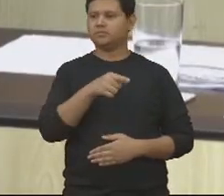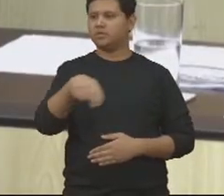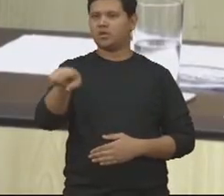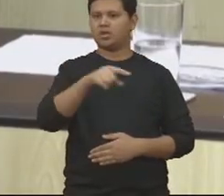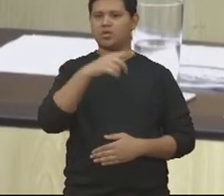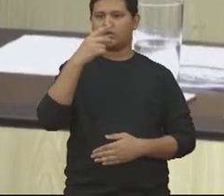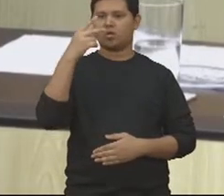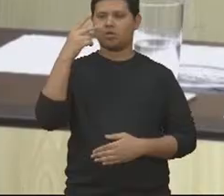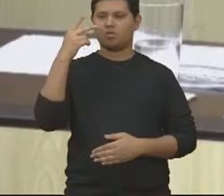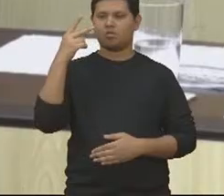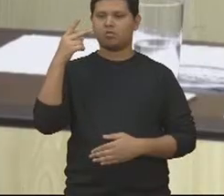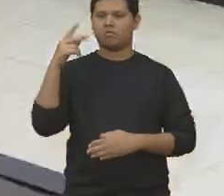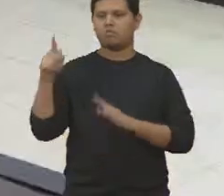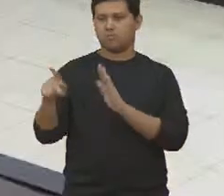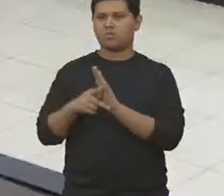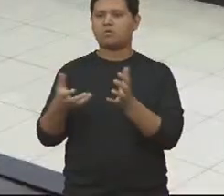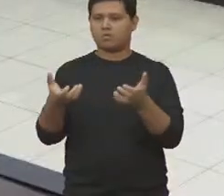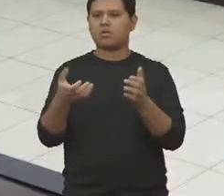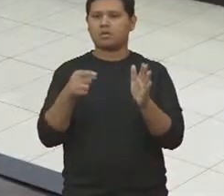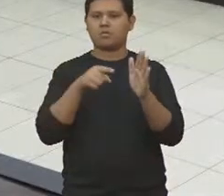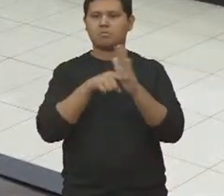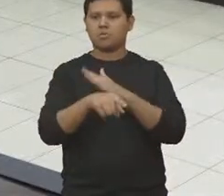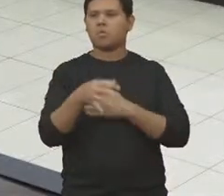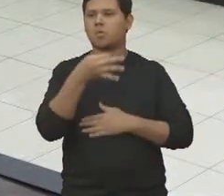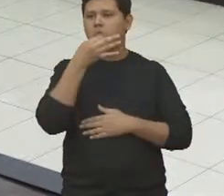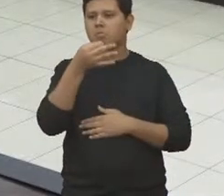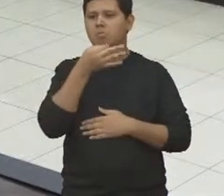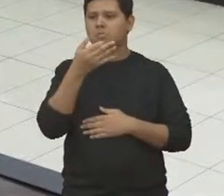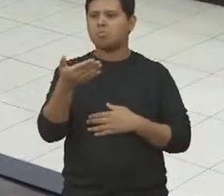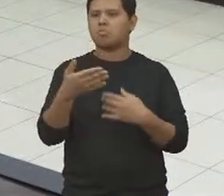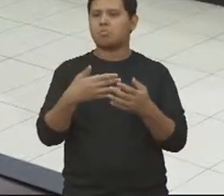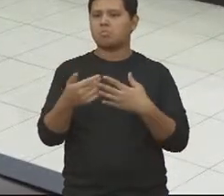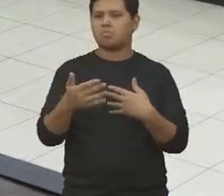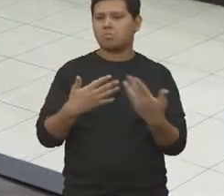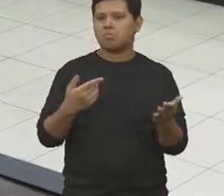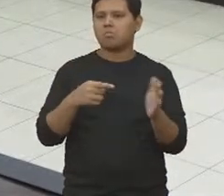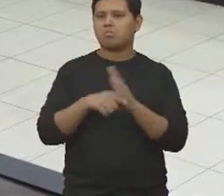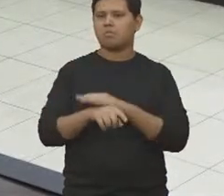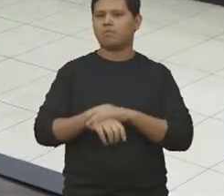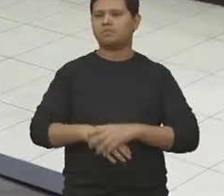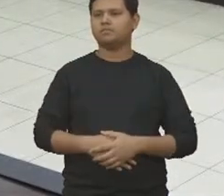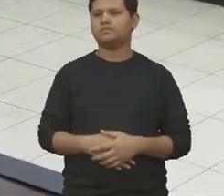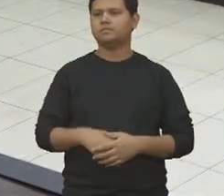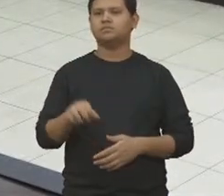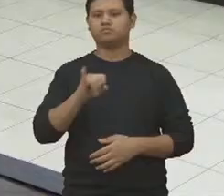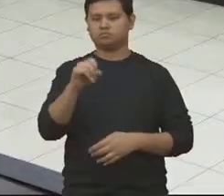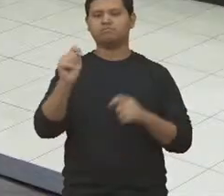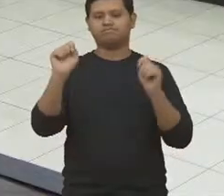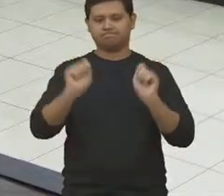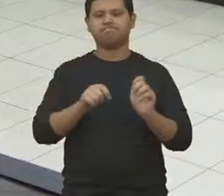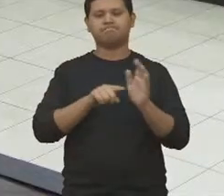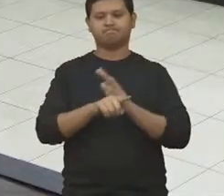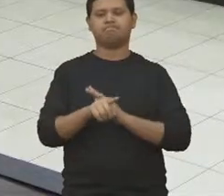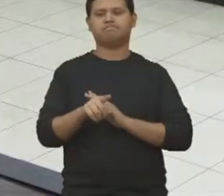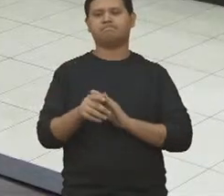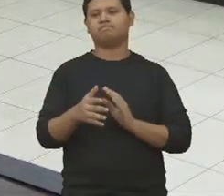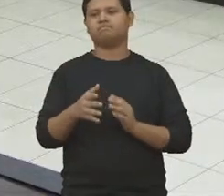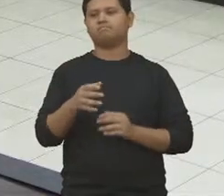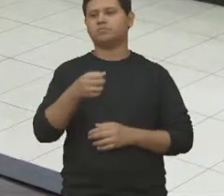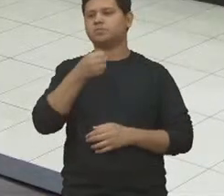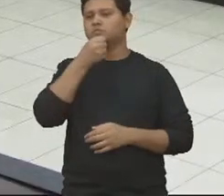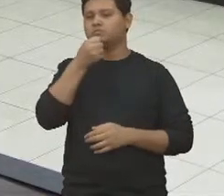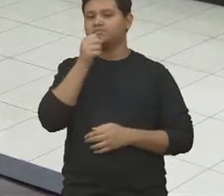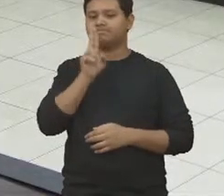público presente? Alguém gostaria de fazer algum comentário? Alguma pergunta? Se tiver, fique à vontade, só se dirigir ao